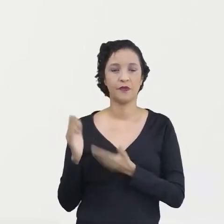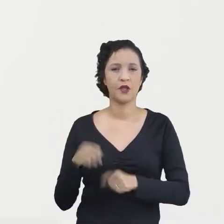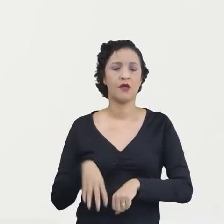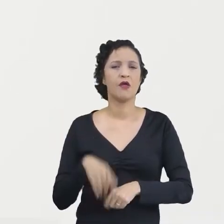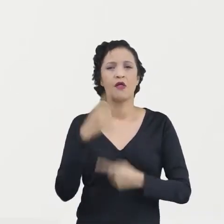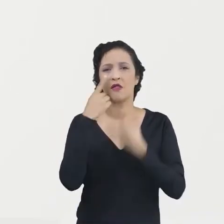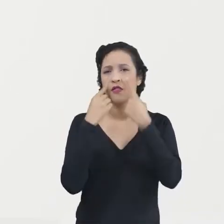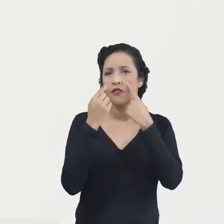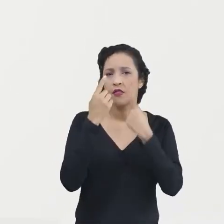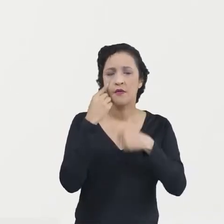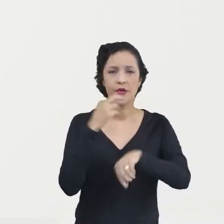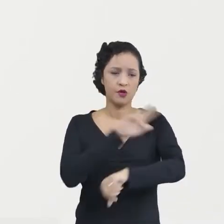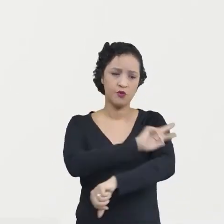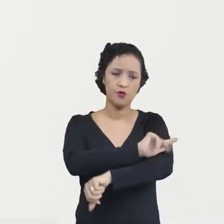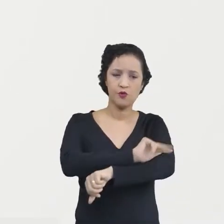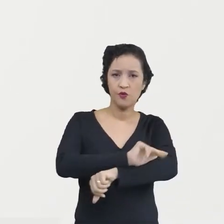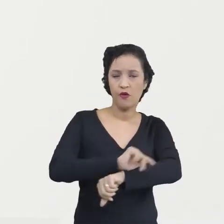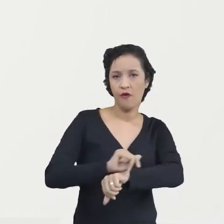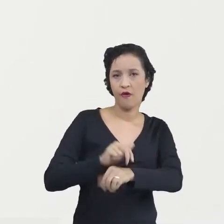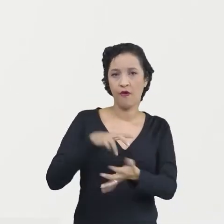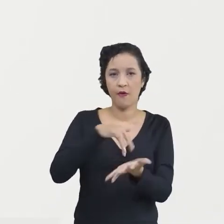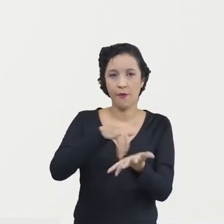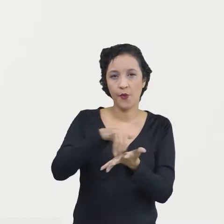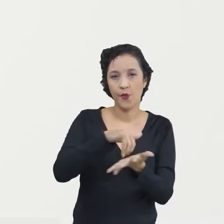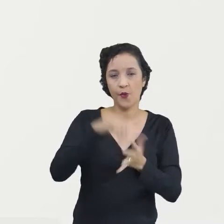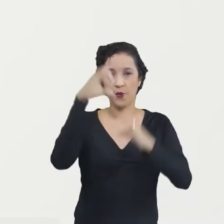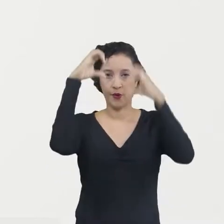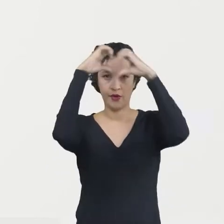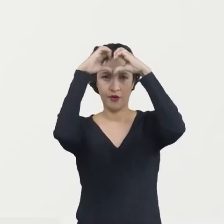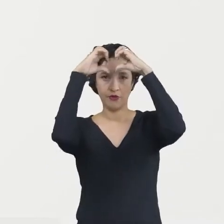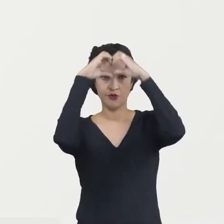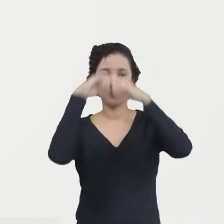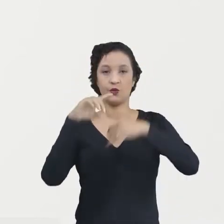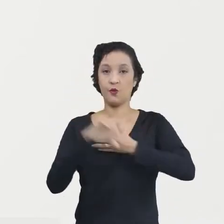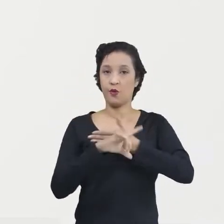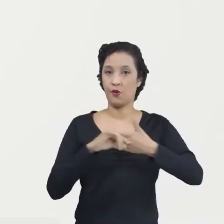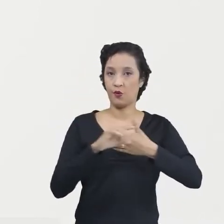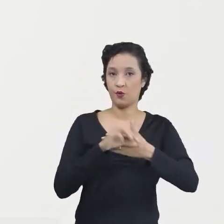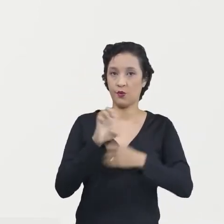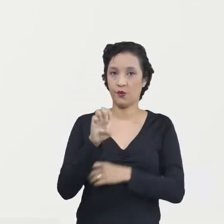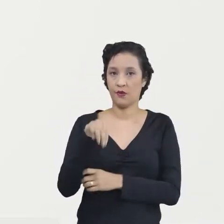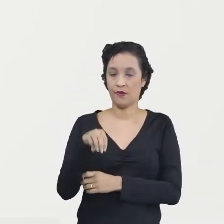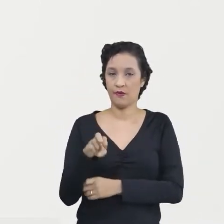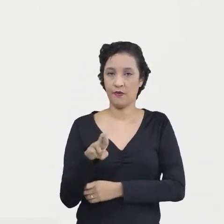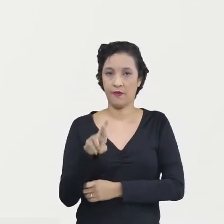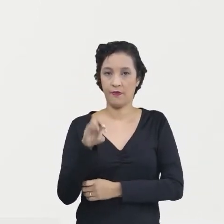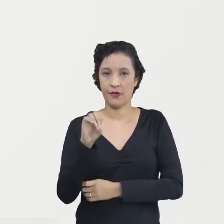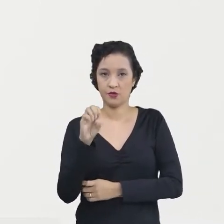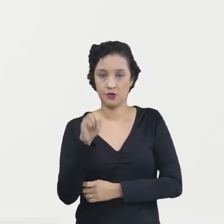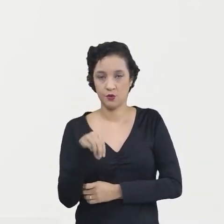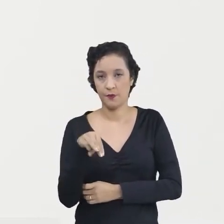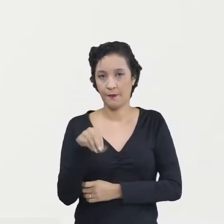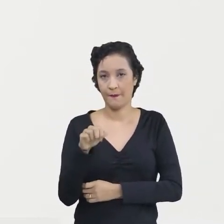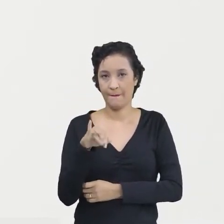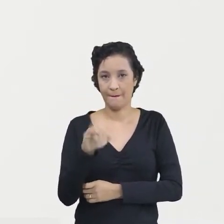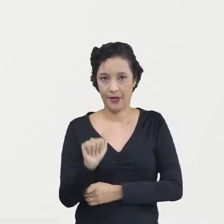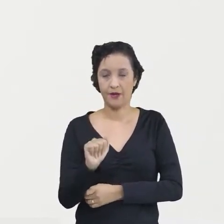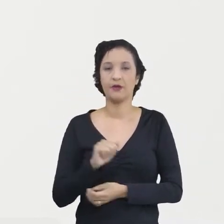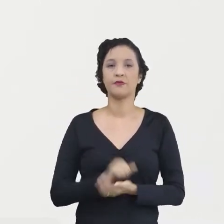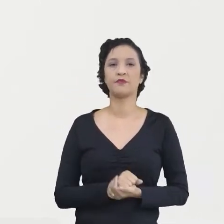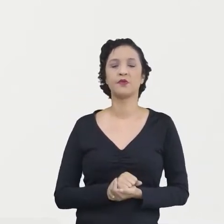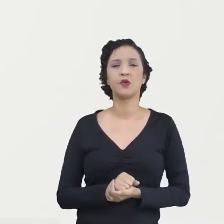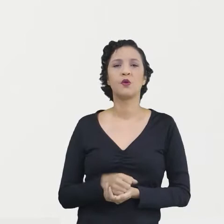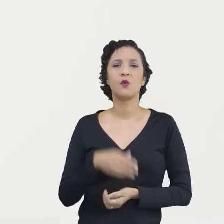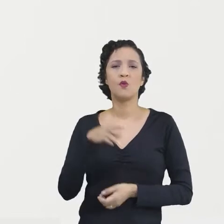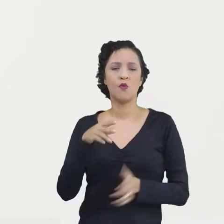raça, boi garantido. Composição, o Emerson Maia. O índio chorou, o branco chorou.